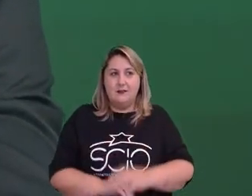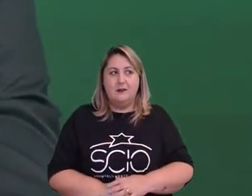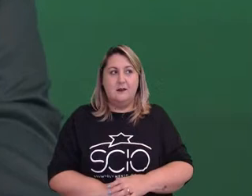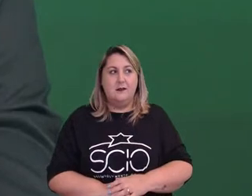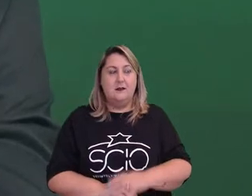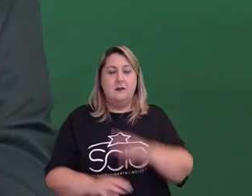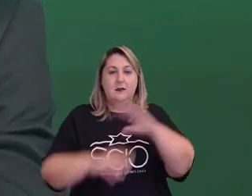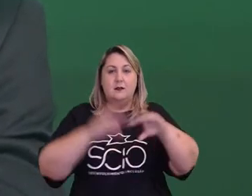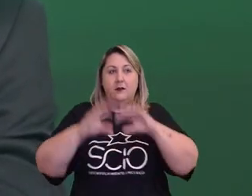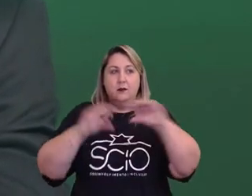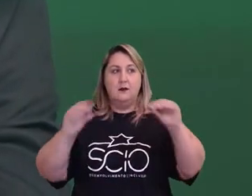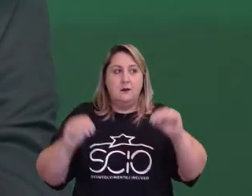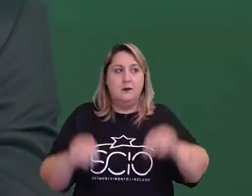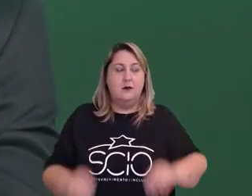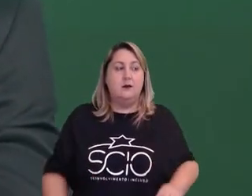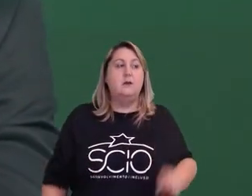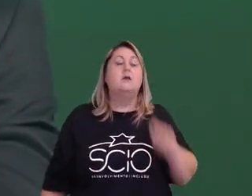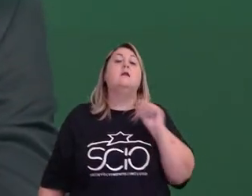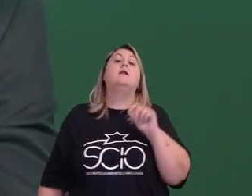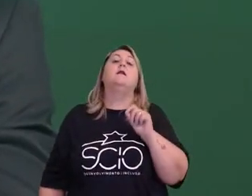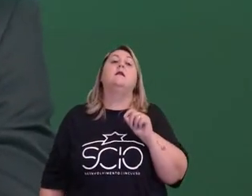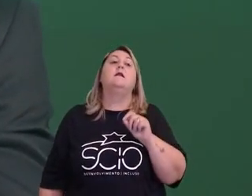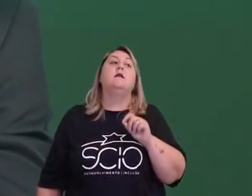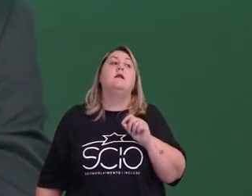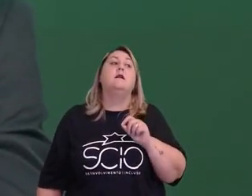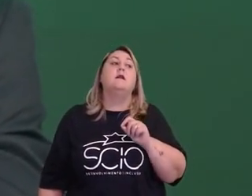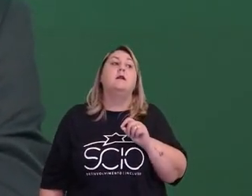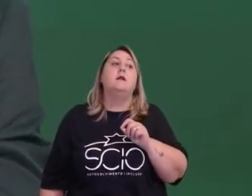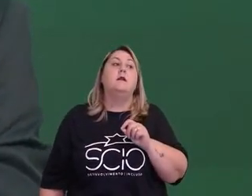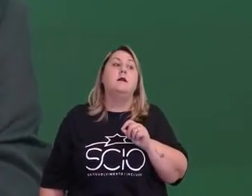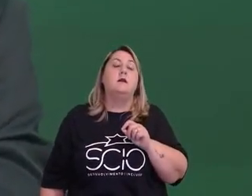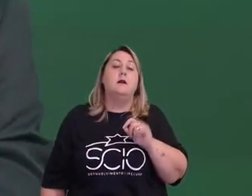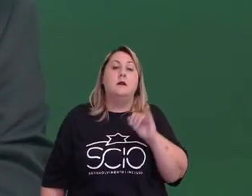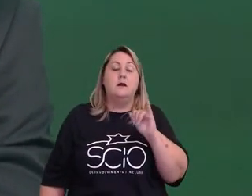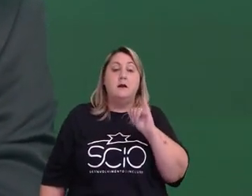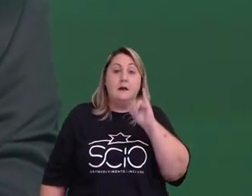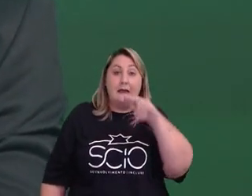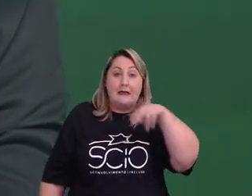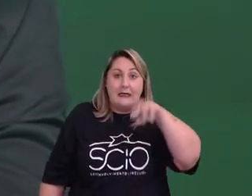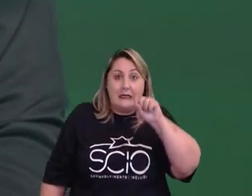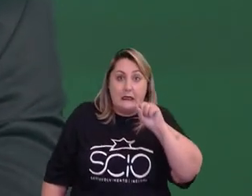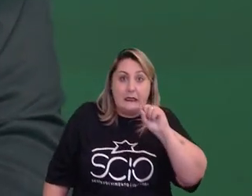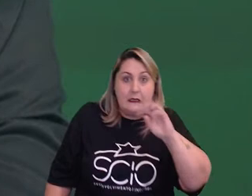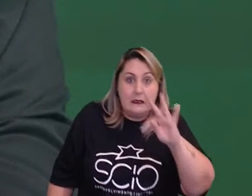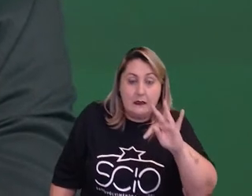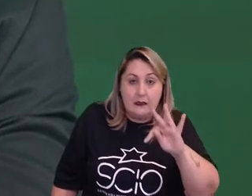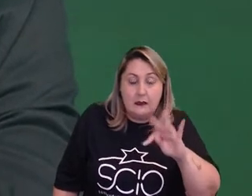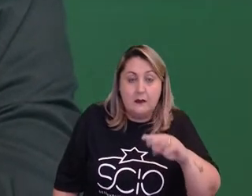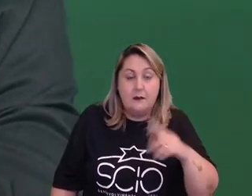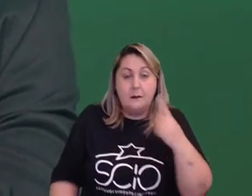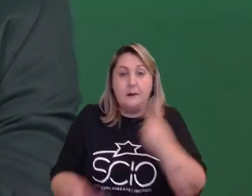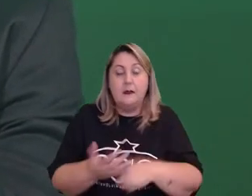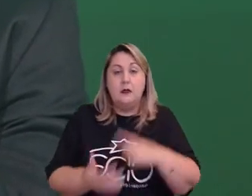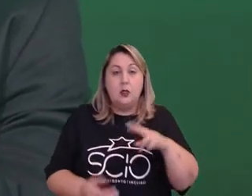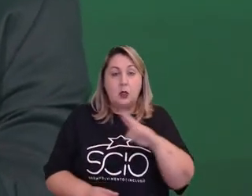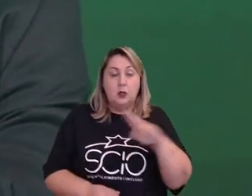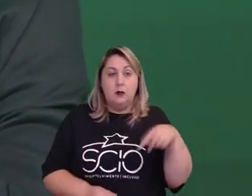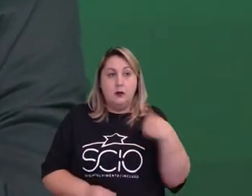um presente para você. Quem mandar lá no Instagram e marcar a gente,